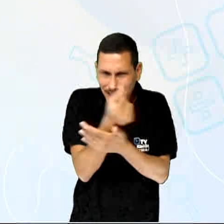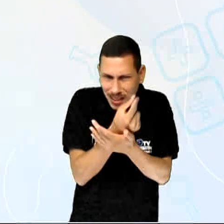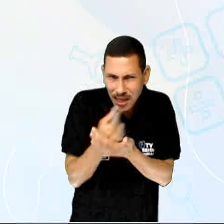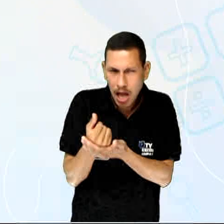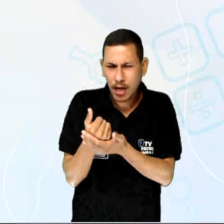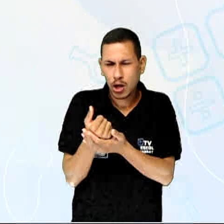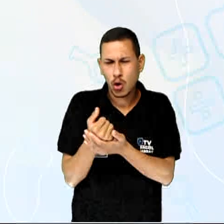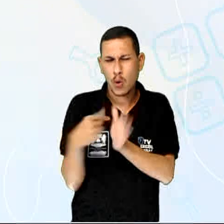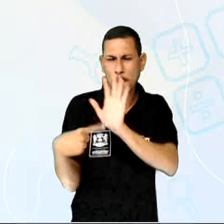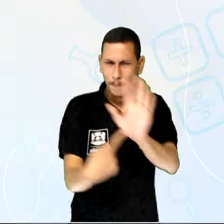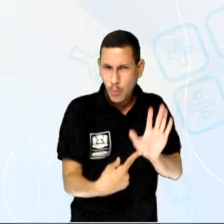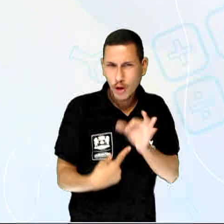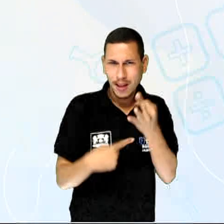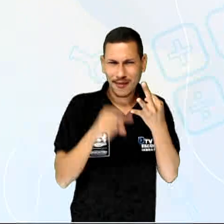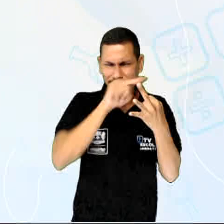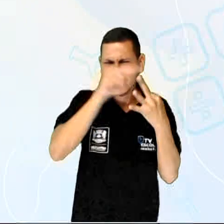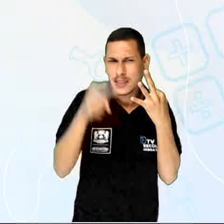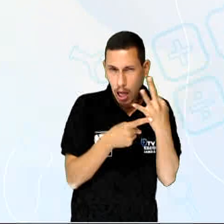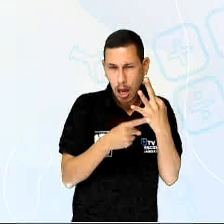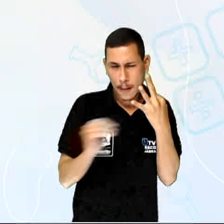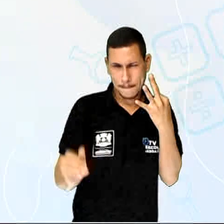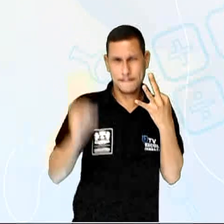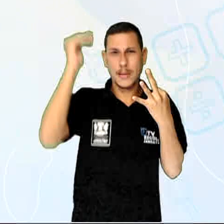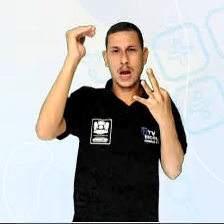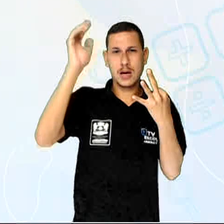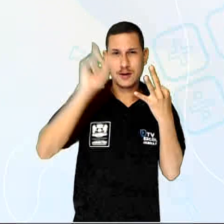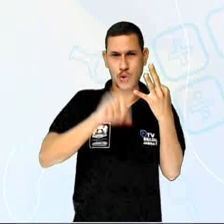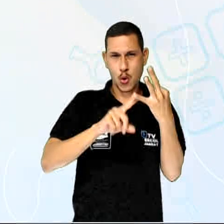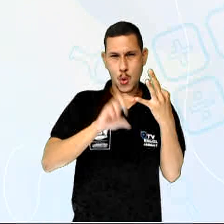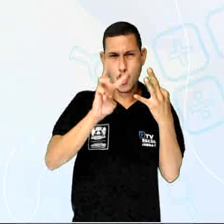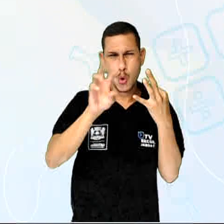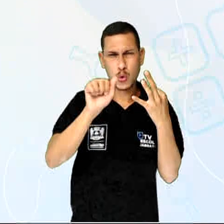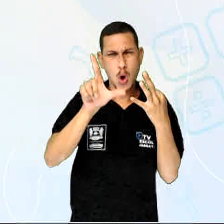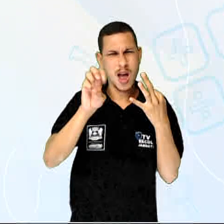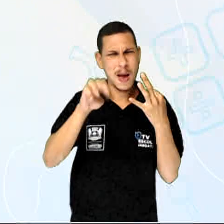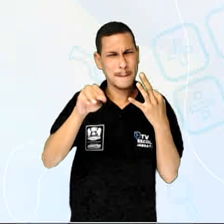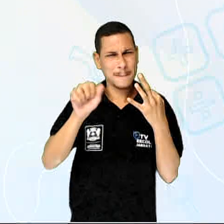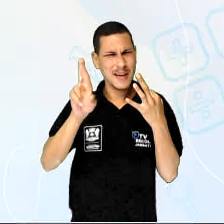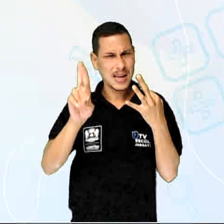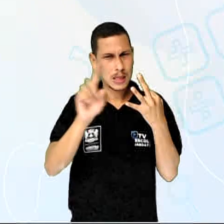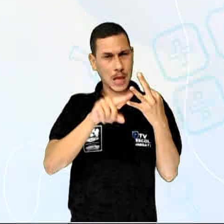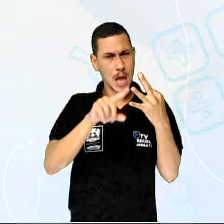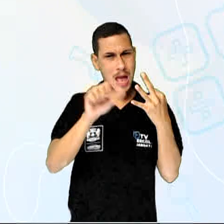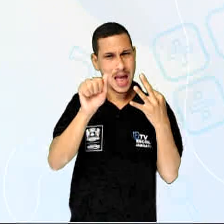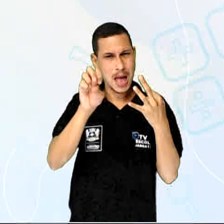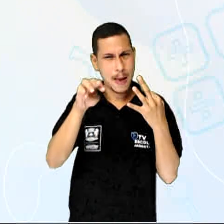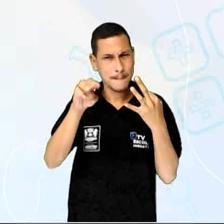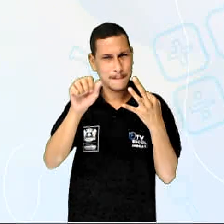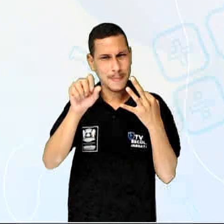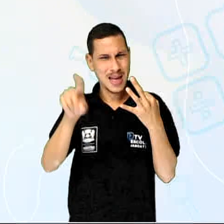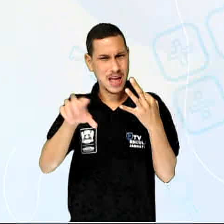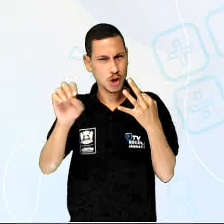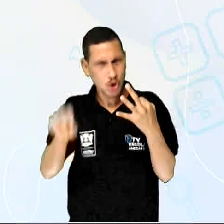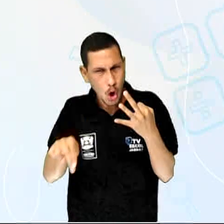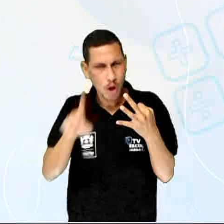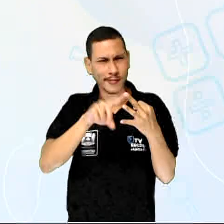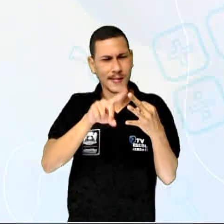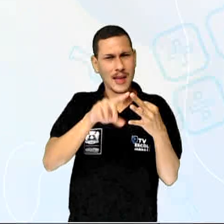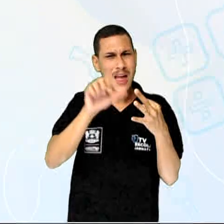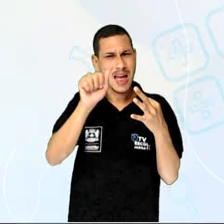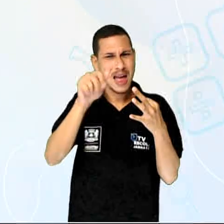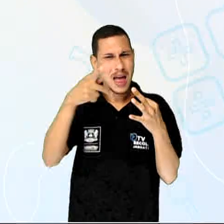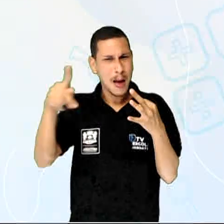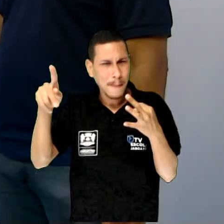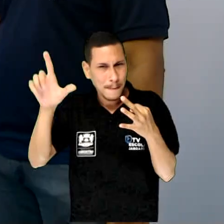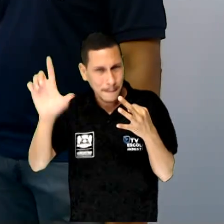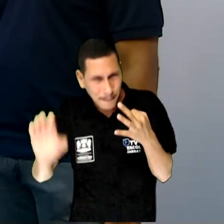três importantes aqui, que são as três maiores. A Walmart, a Amazon e a Apple, né, que são as